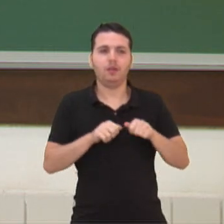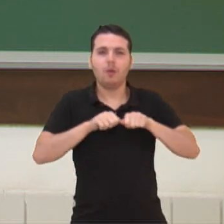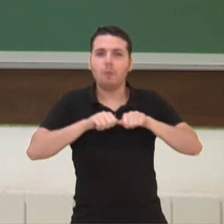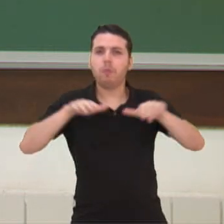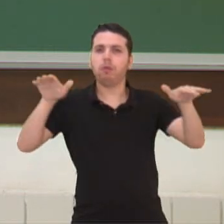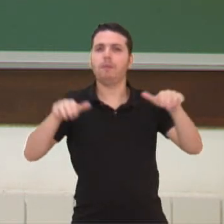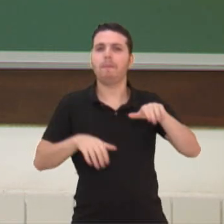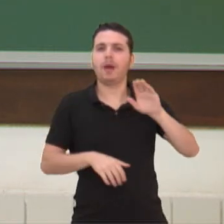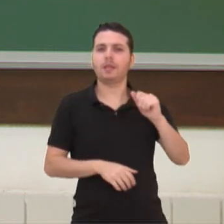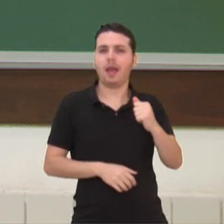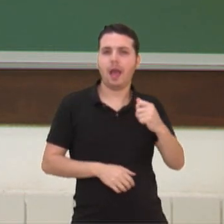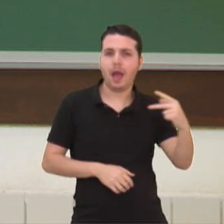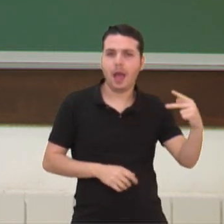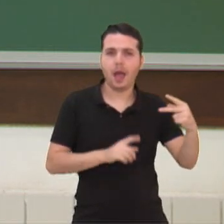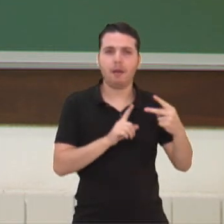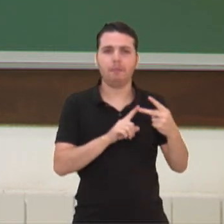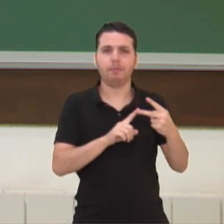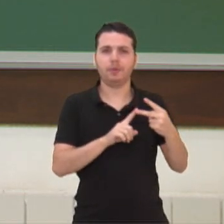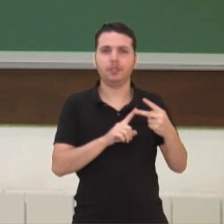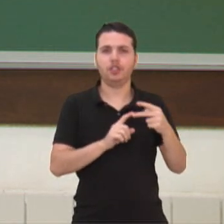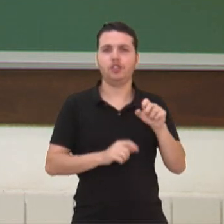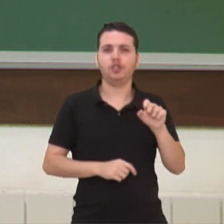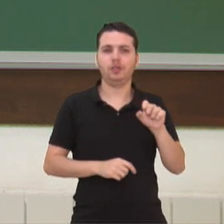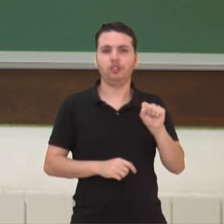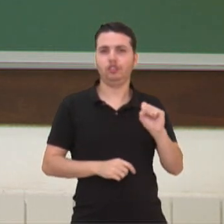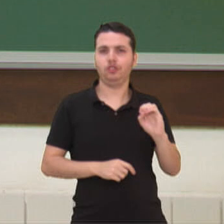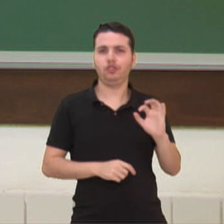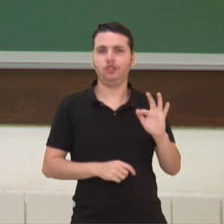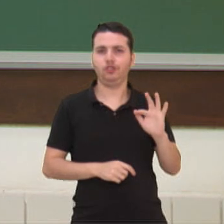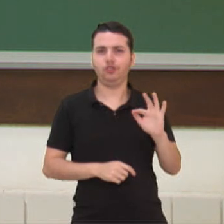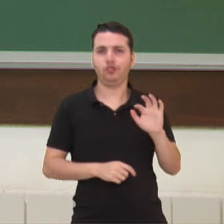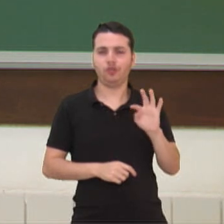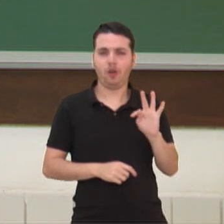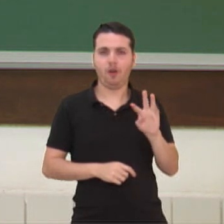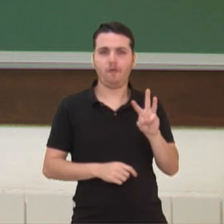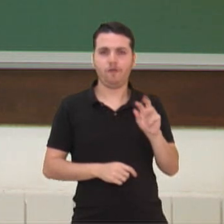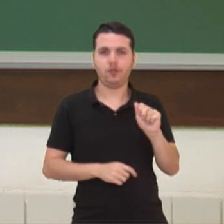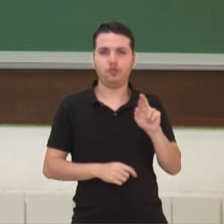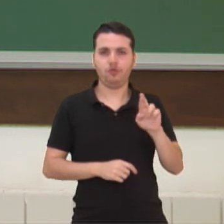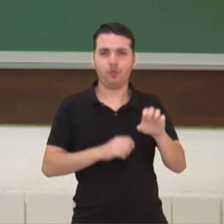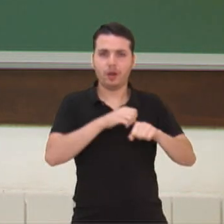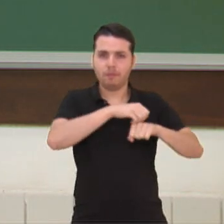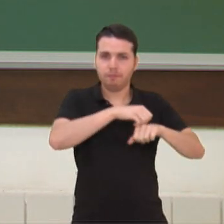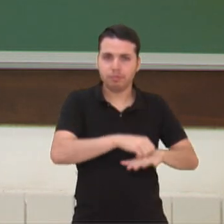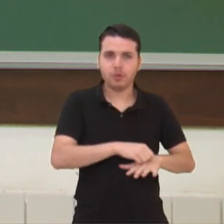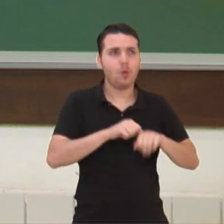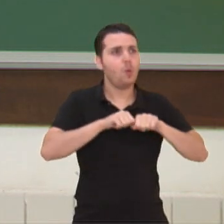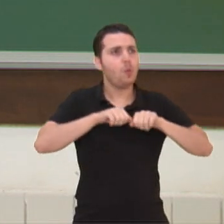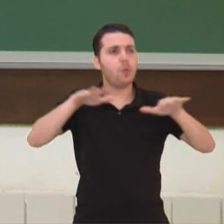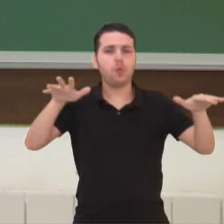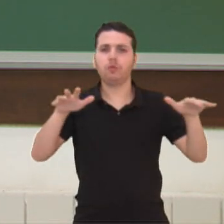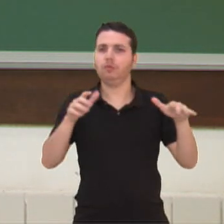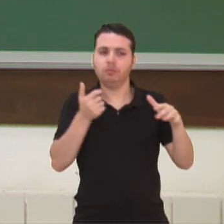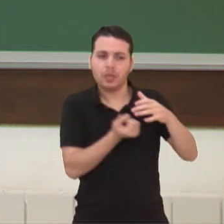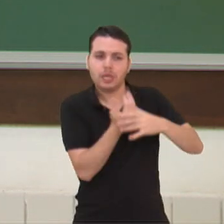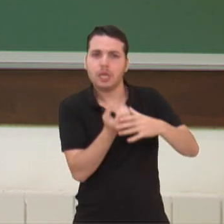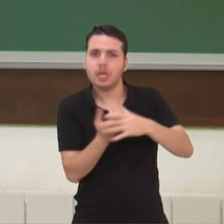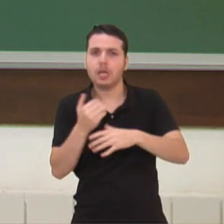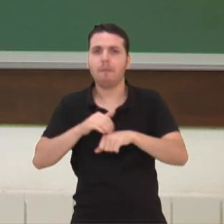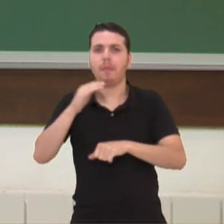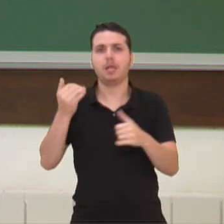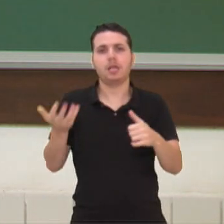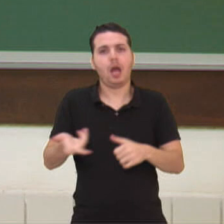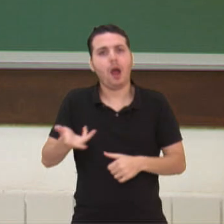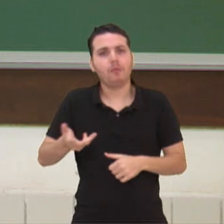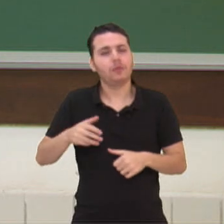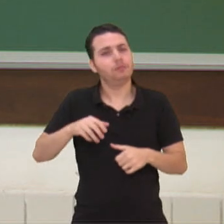aplicativos e softwares cada vez mais rápido. Então tudo isso está relacionado ao capitalismo